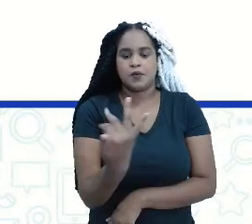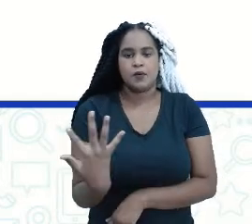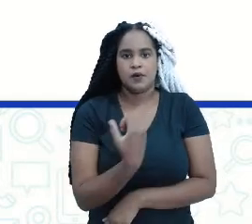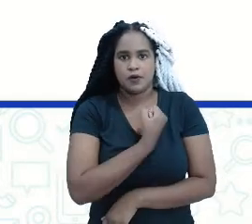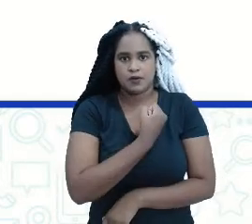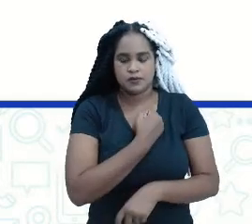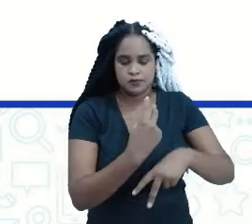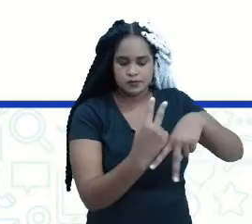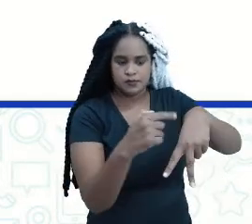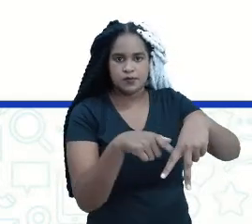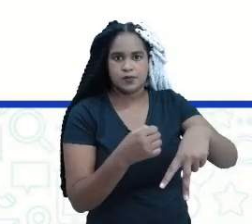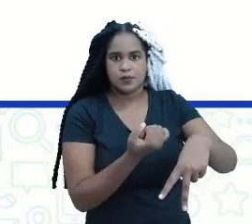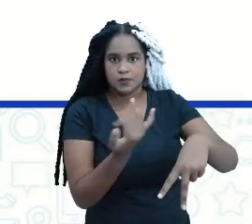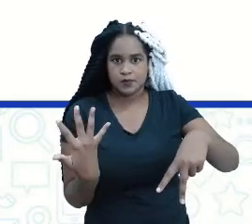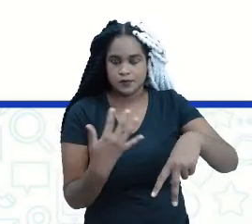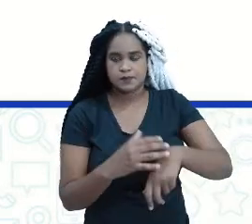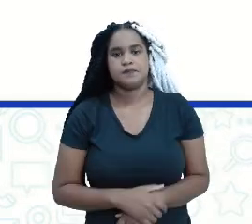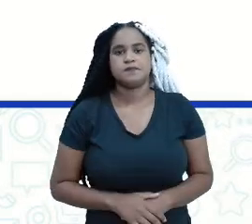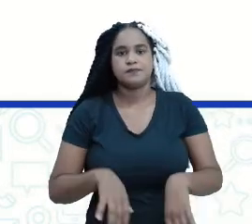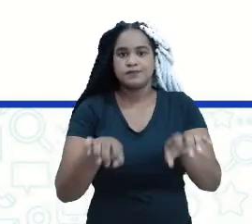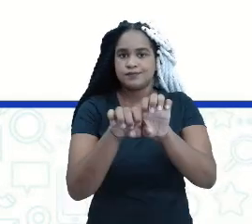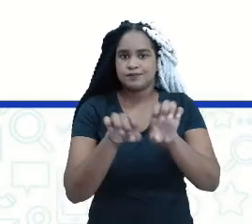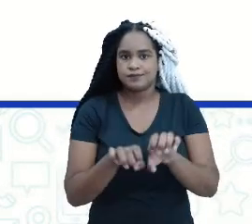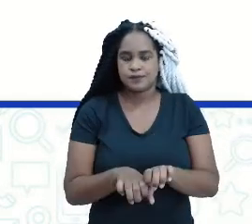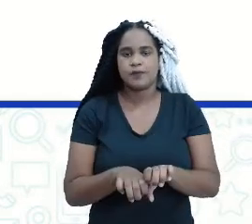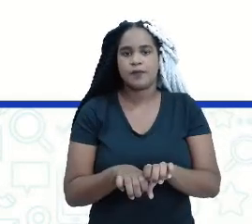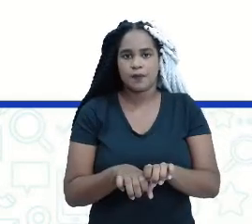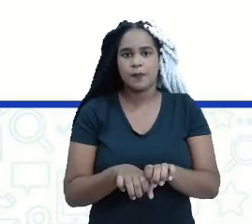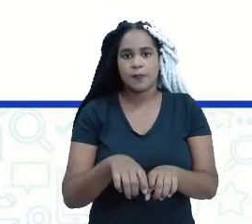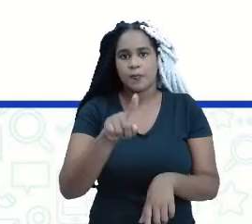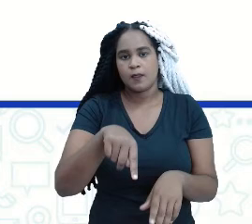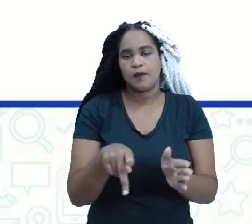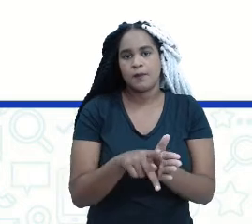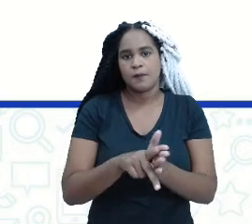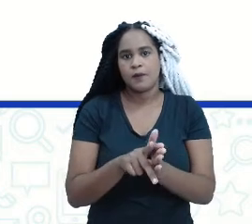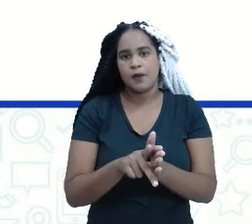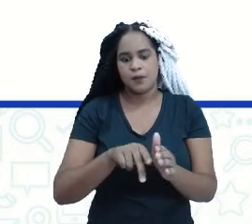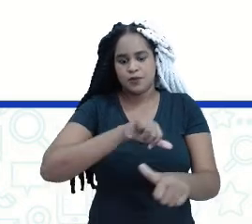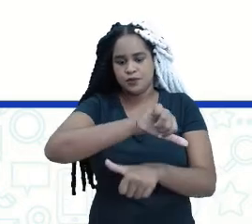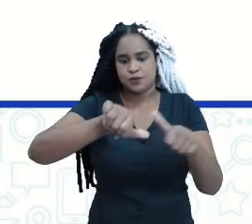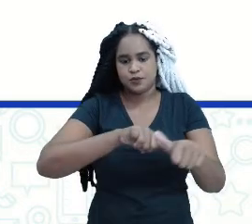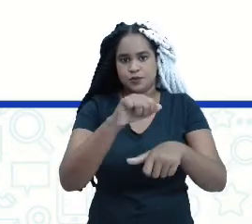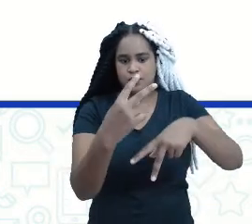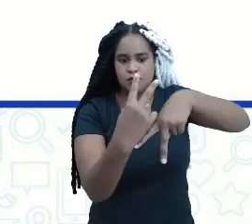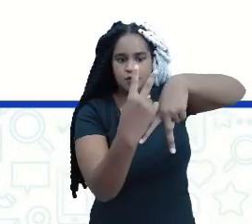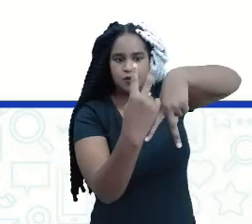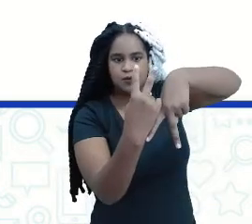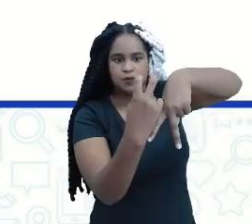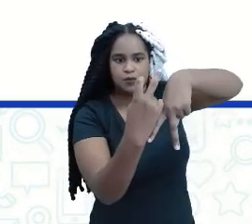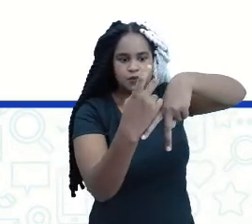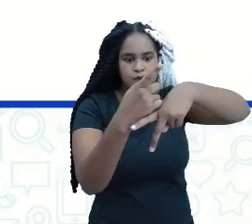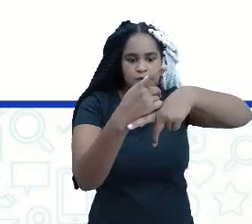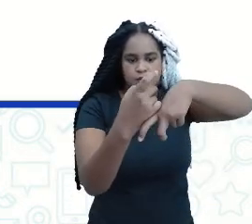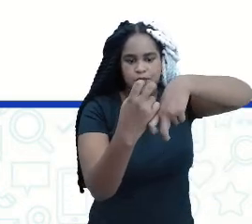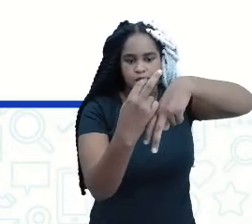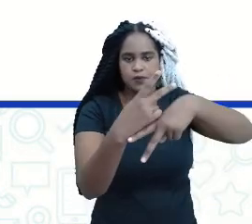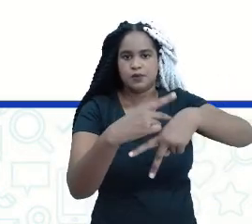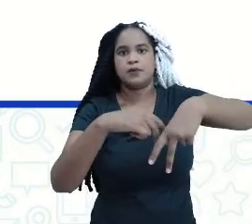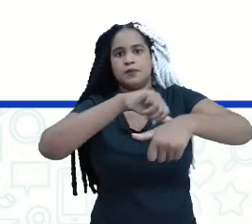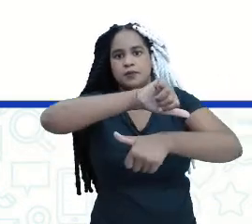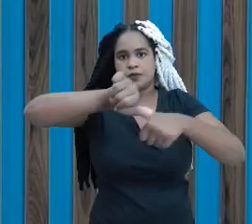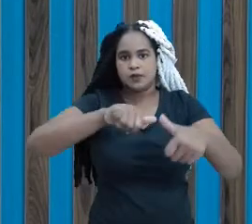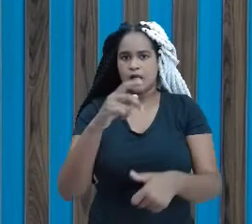de cromossomos. Estruturais, alteração na estrutura do cromossomo. Lembra lá da história